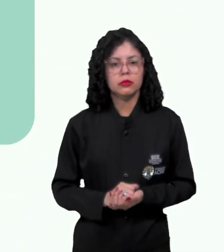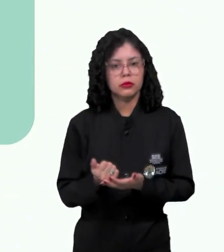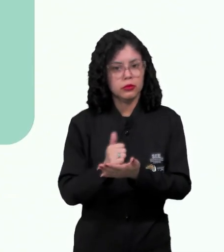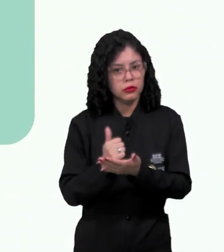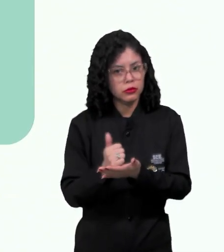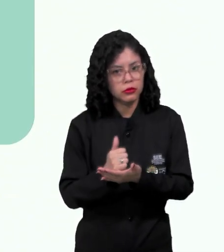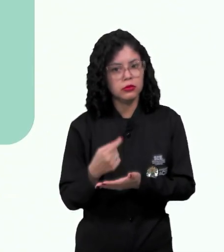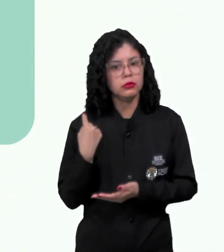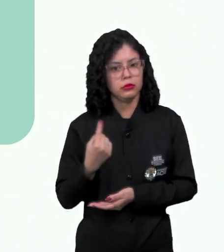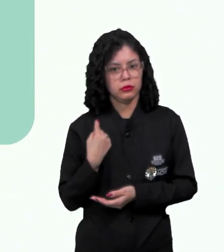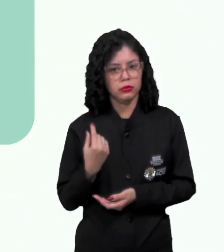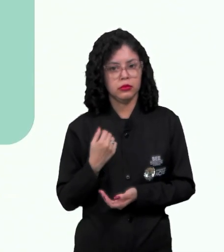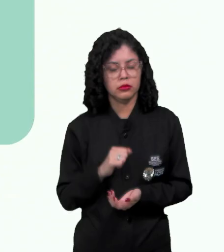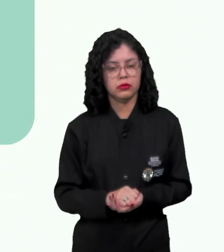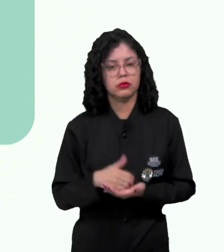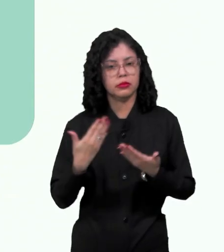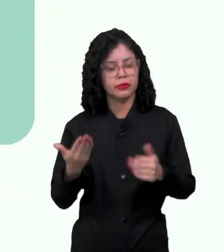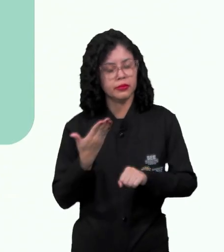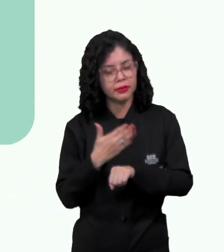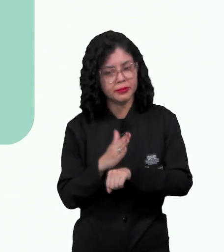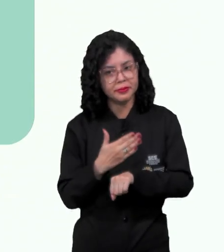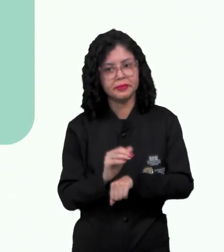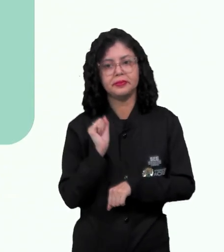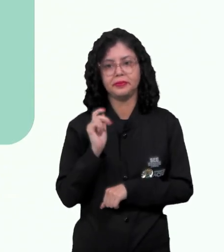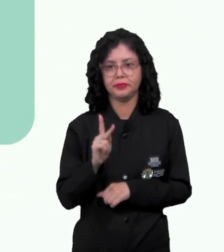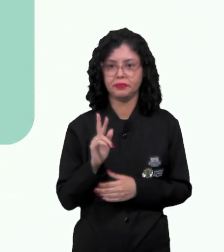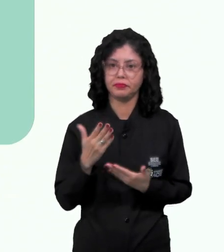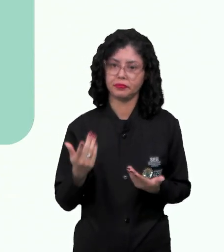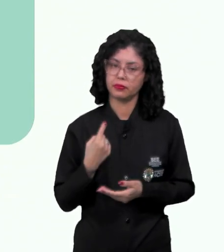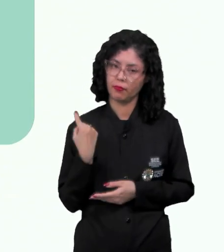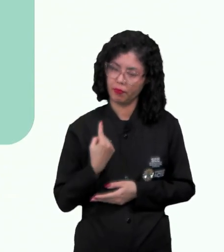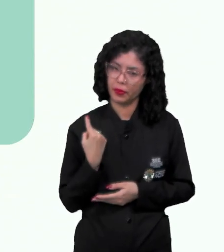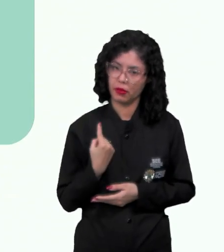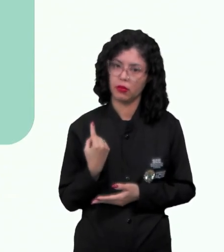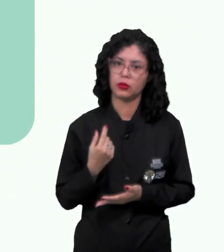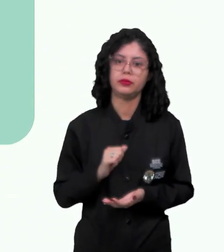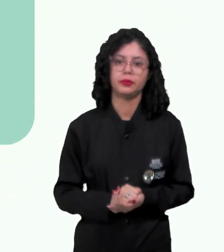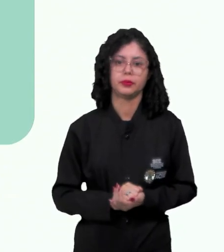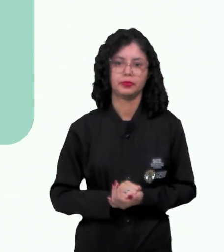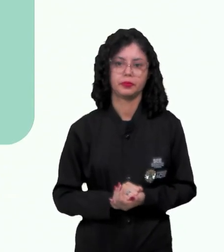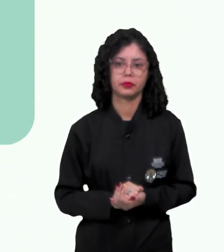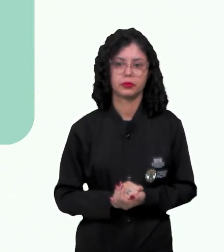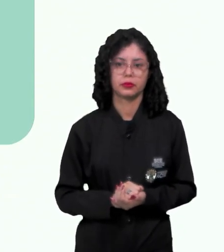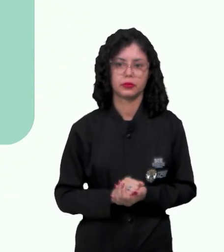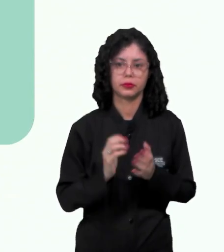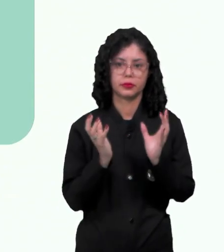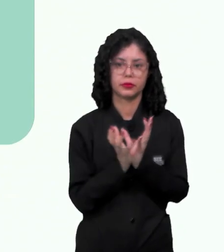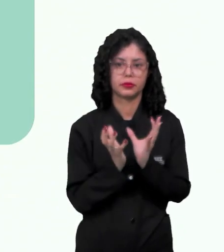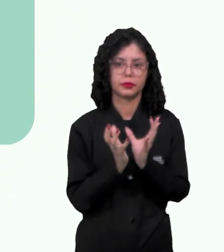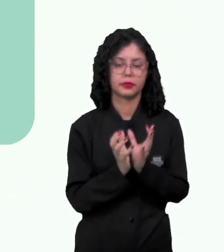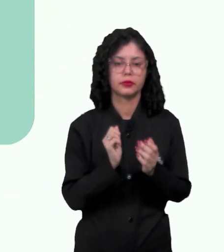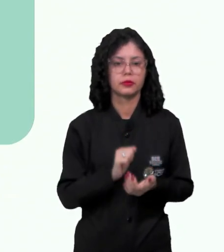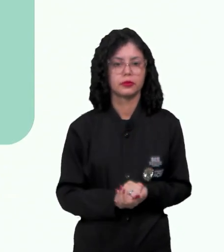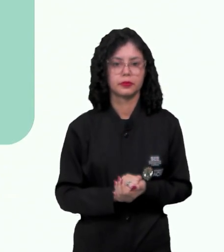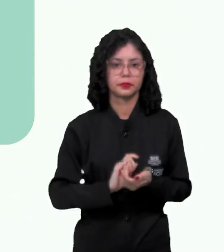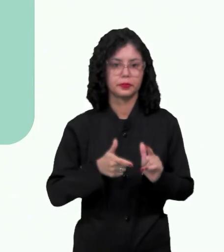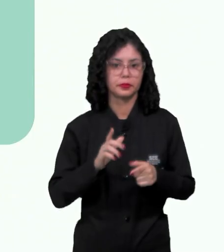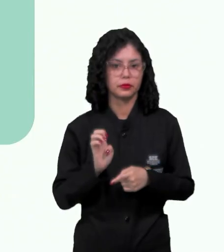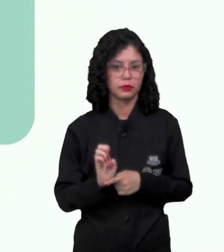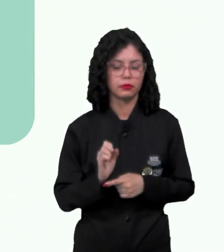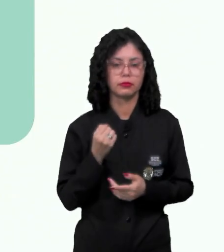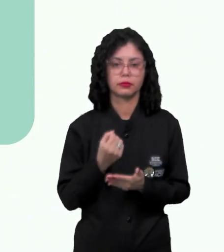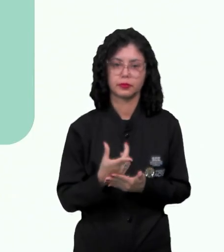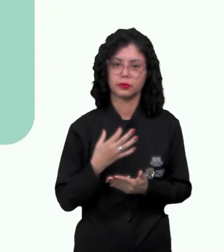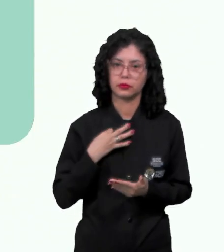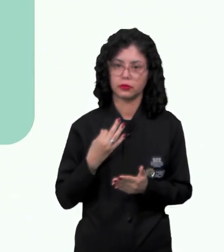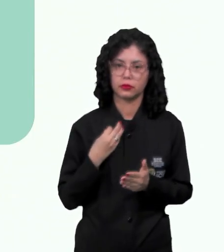jogar videogame sozinho. Isso é uma prática o quê? Individual, não é coletiva. E a letra E também